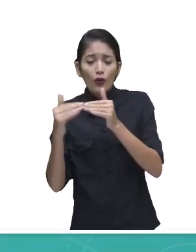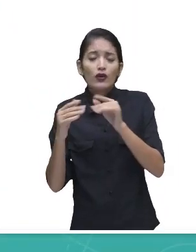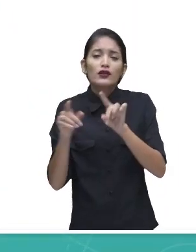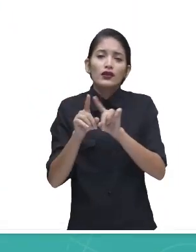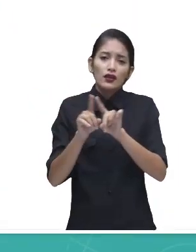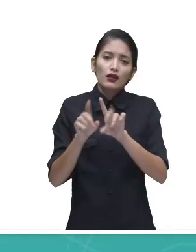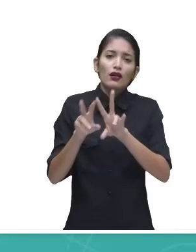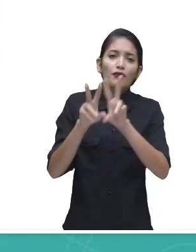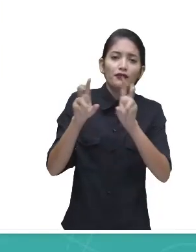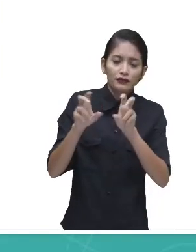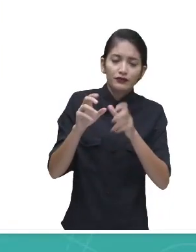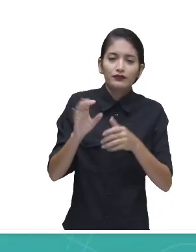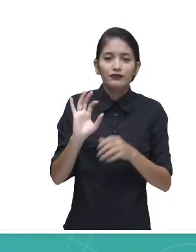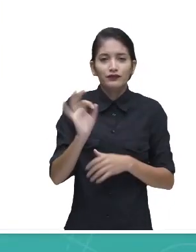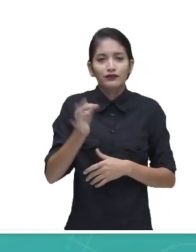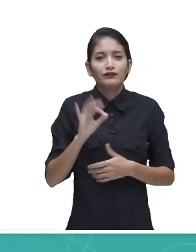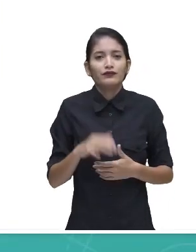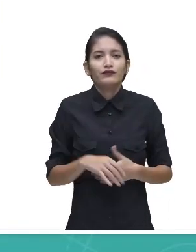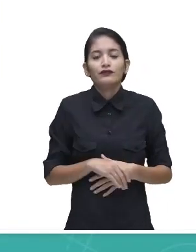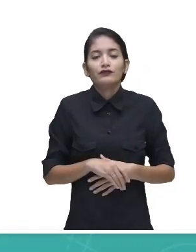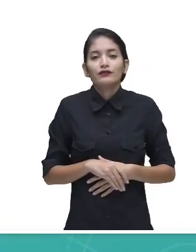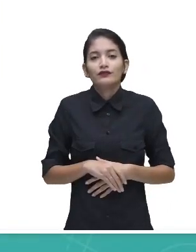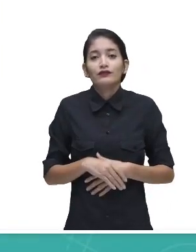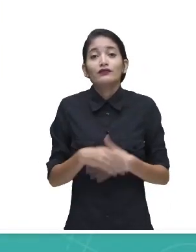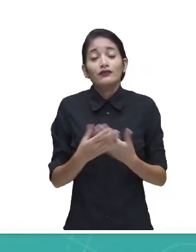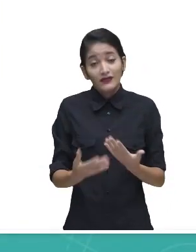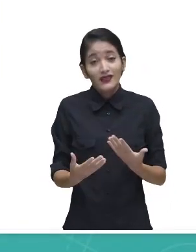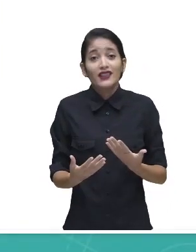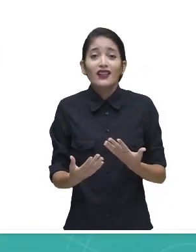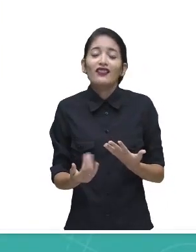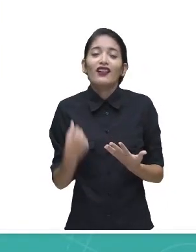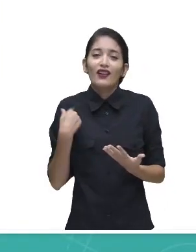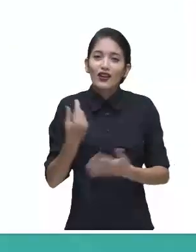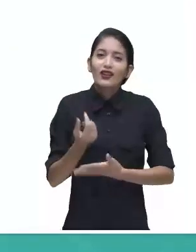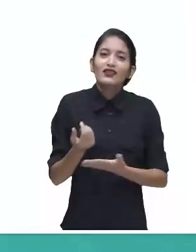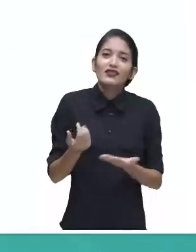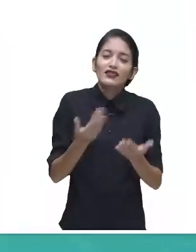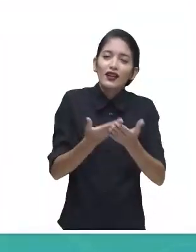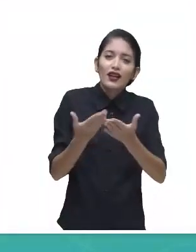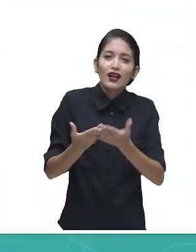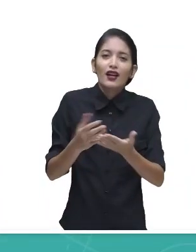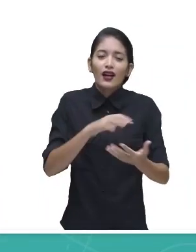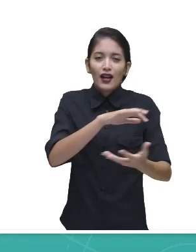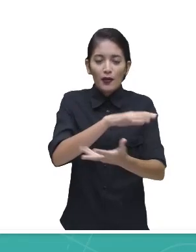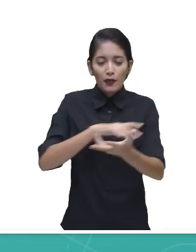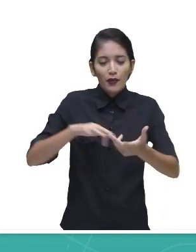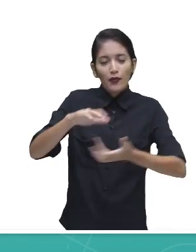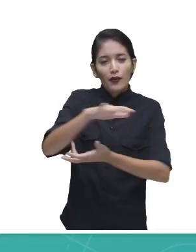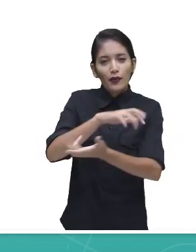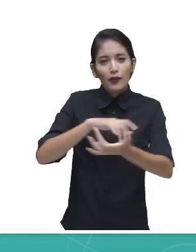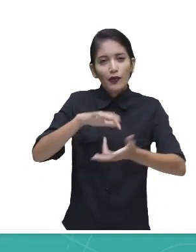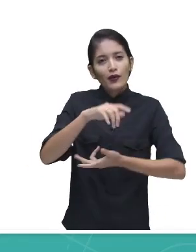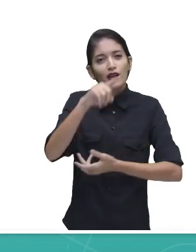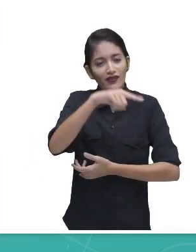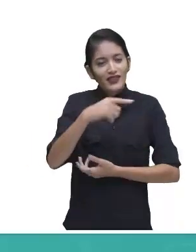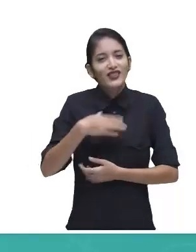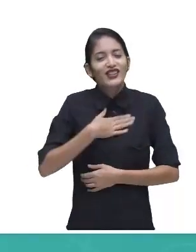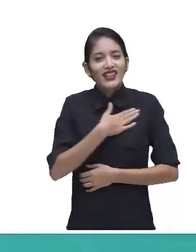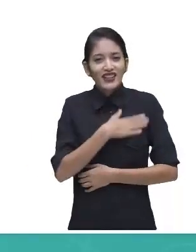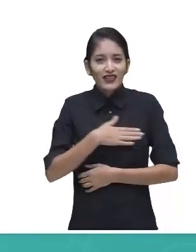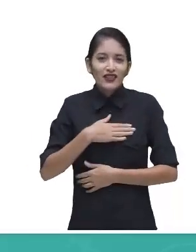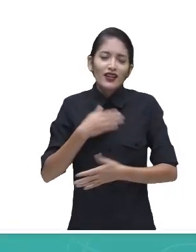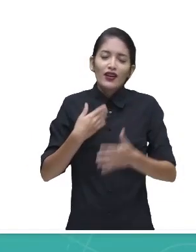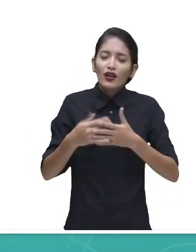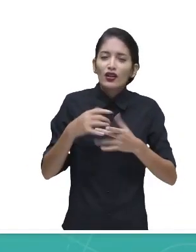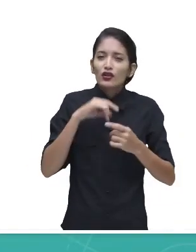Galileu Galilei, certo? Então, gente, essa foi a nossa aula sobre o universo, espero que vocês tenham gostado. Qualquer